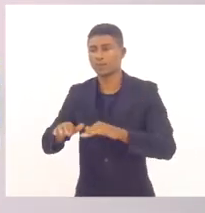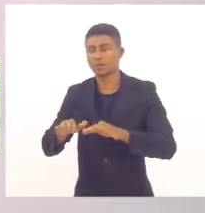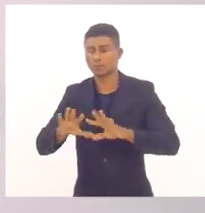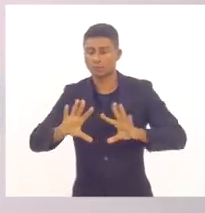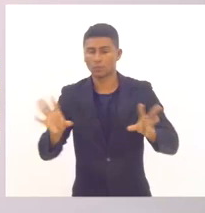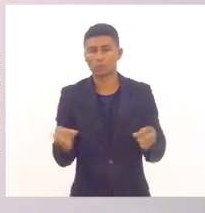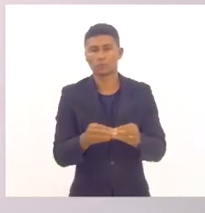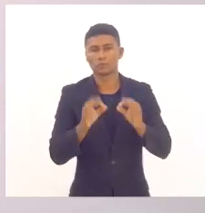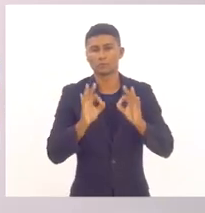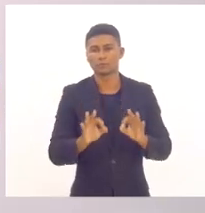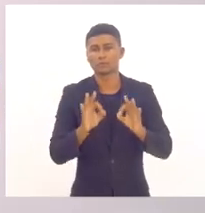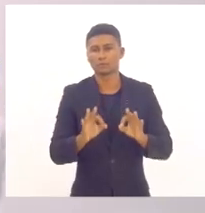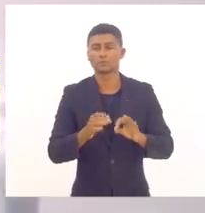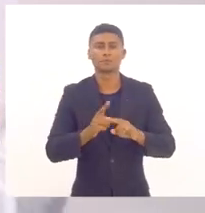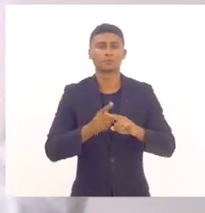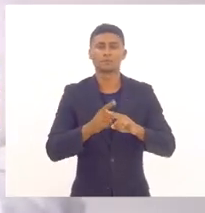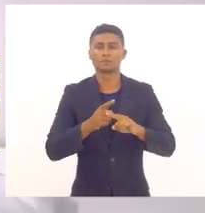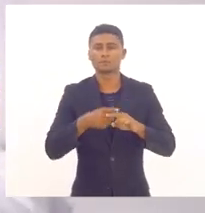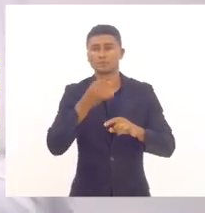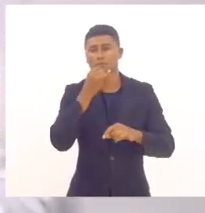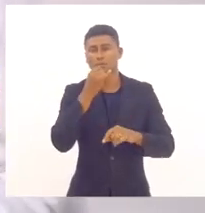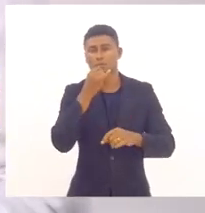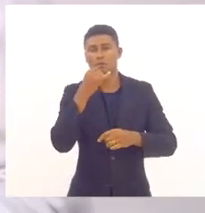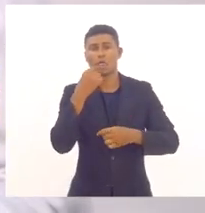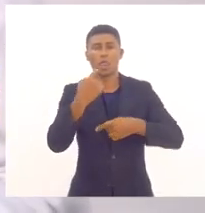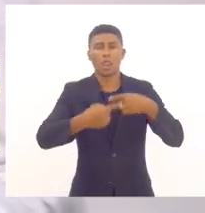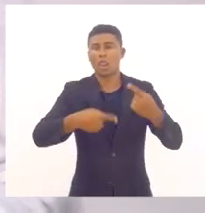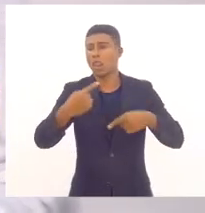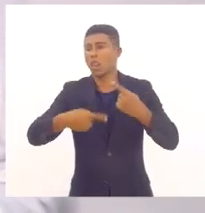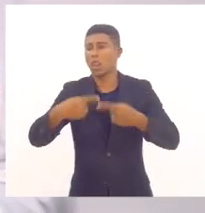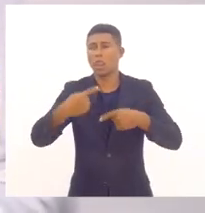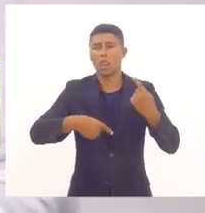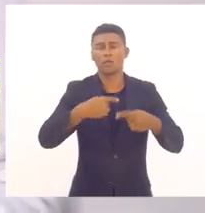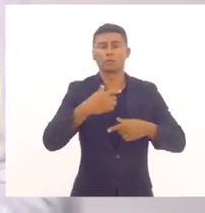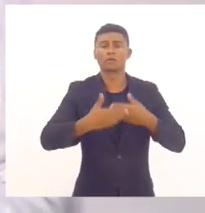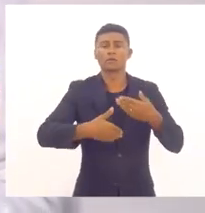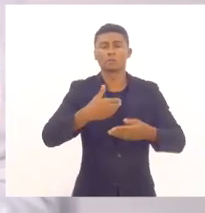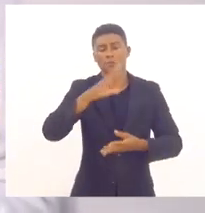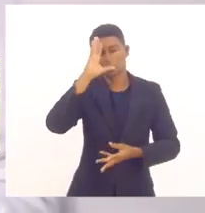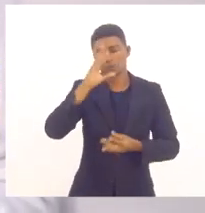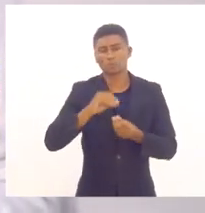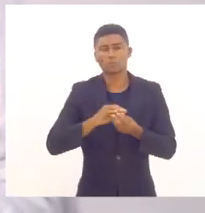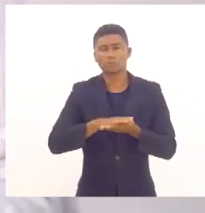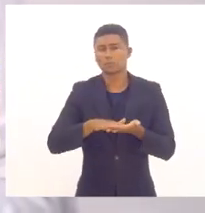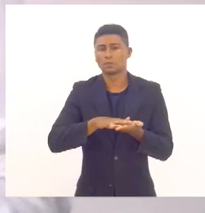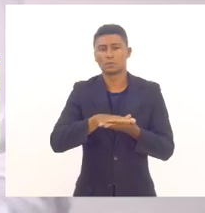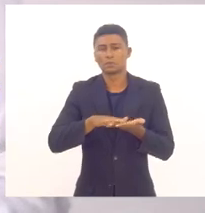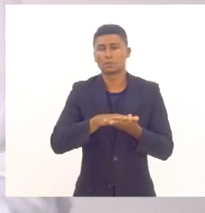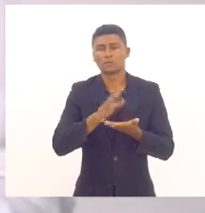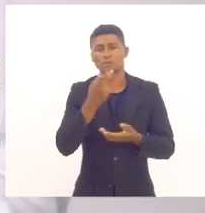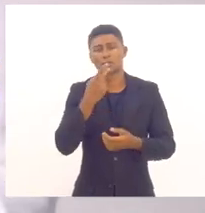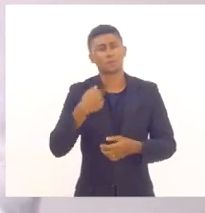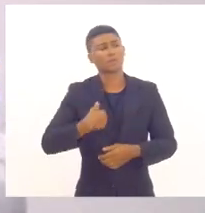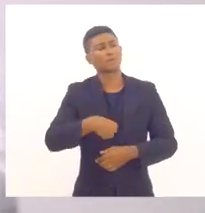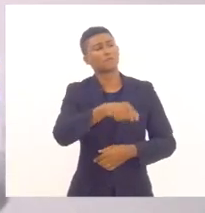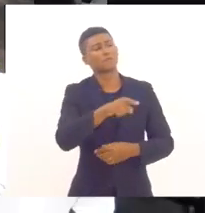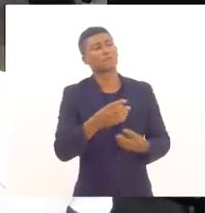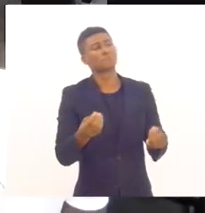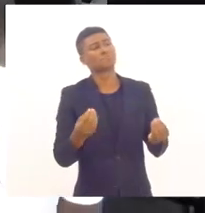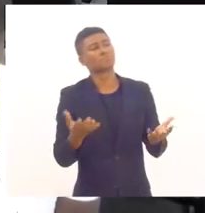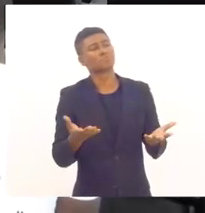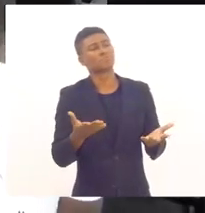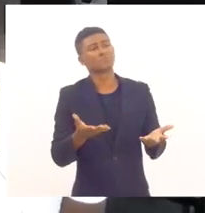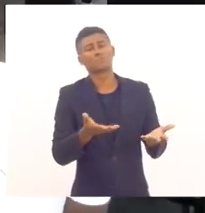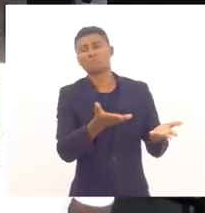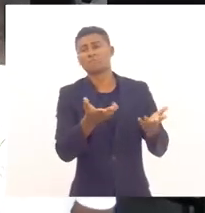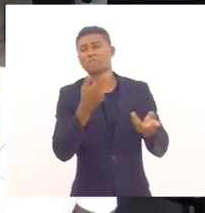conclusão. Porque também ficar um tempão discutindo e não ter conclusão nenhuma, também a pessoa vai dizer, poxa, eu fui para lá, ouvi um